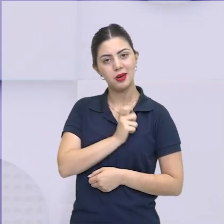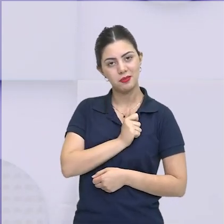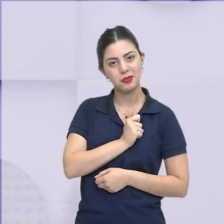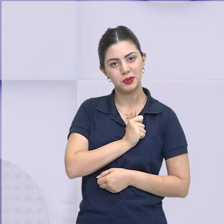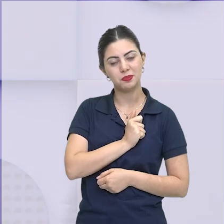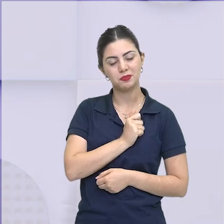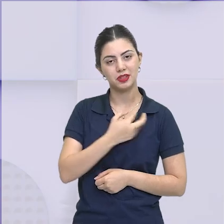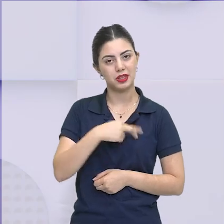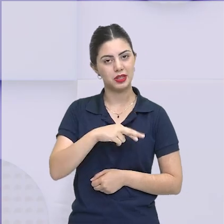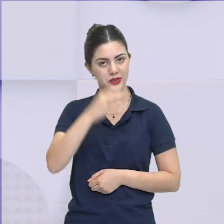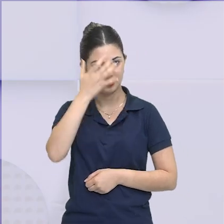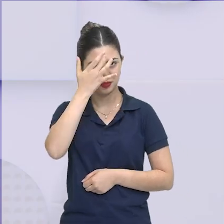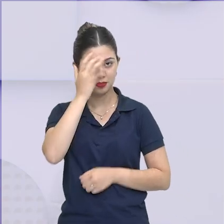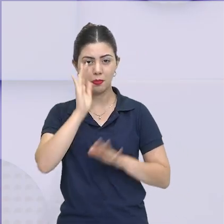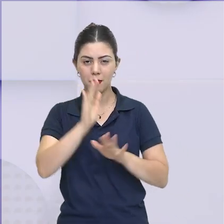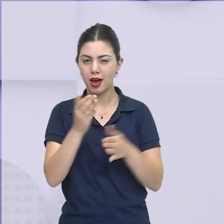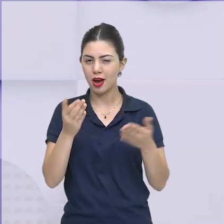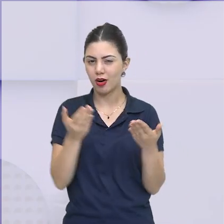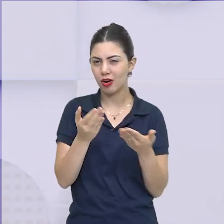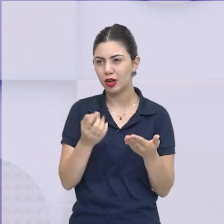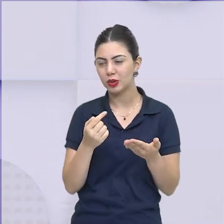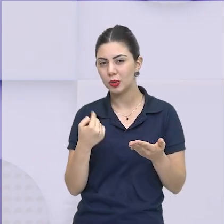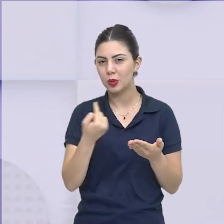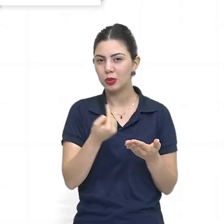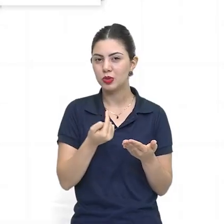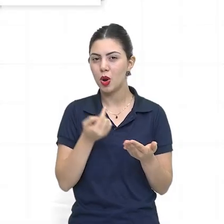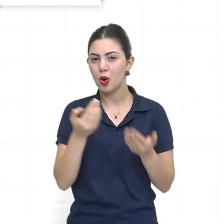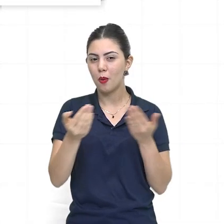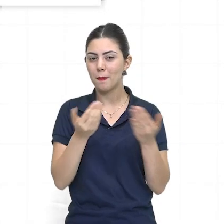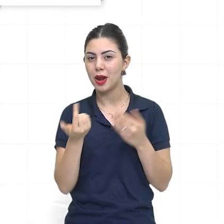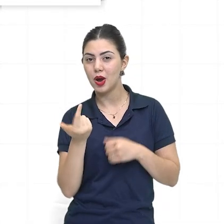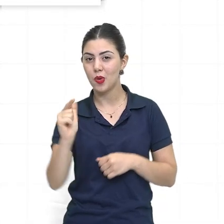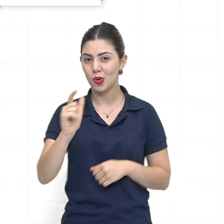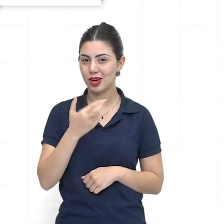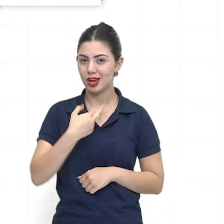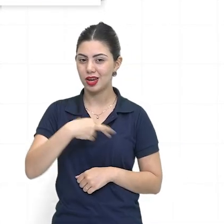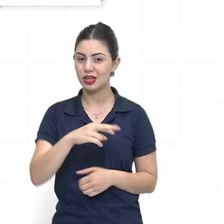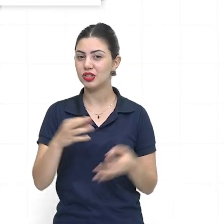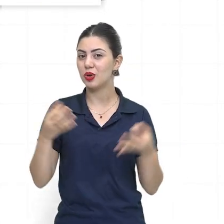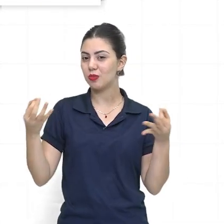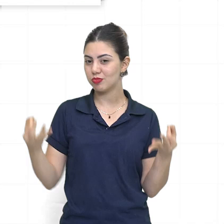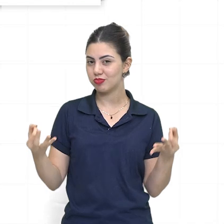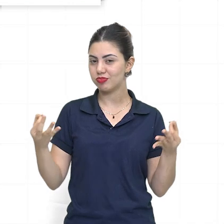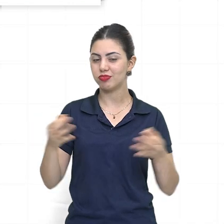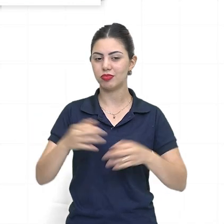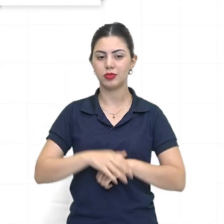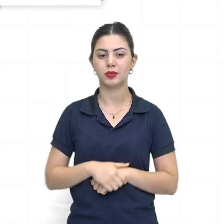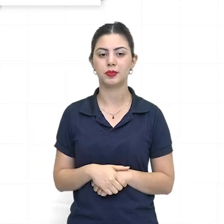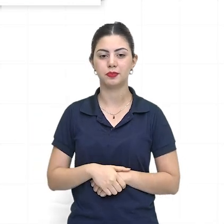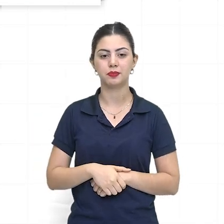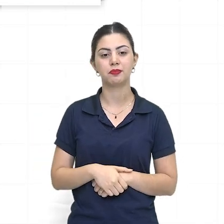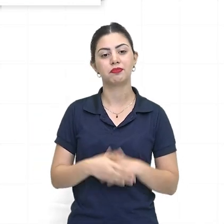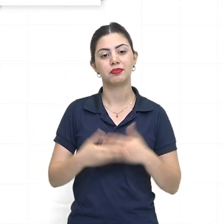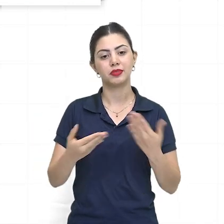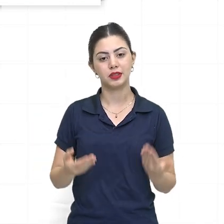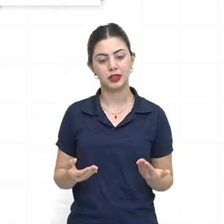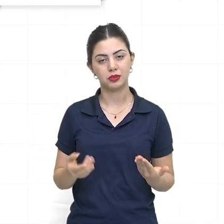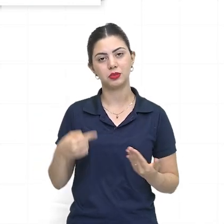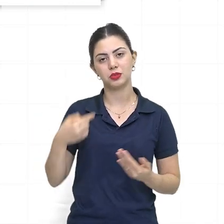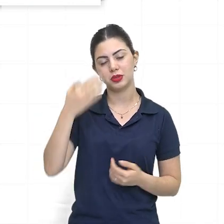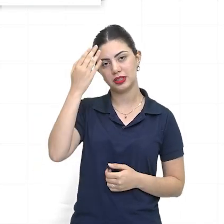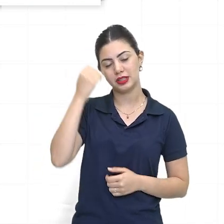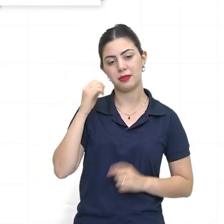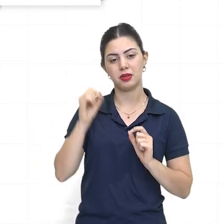hinduísmo. Vamos agora comparar com uma mensagem budista. De 5 maneiras, um